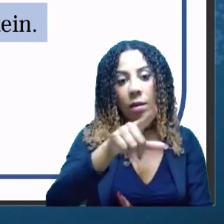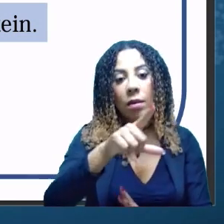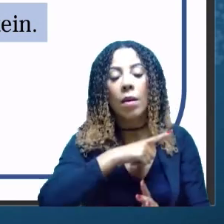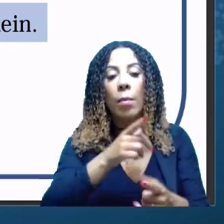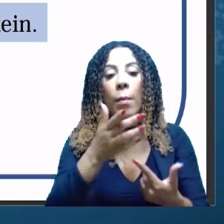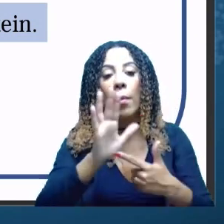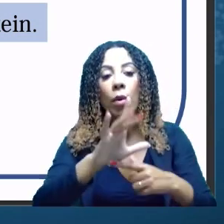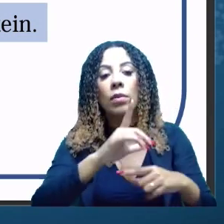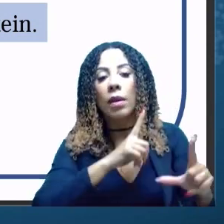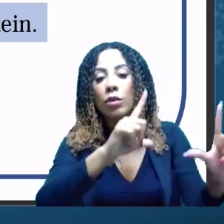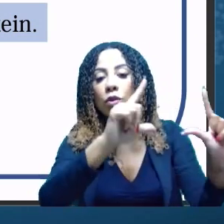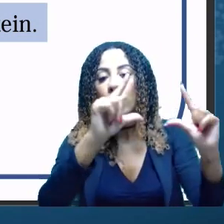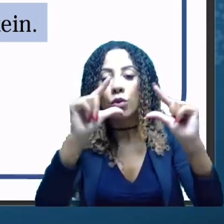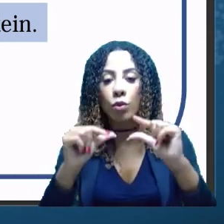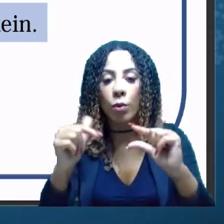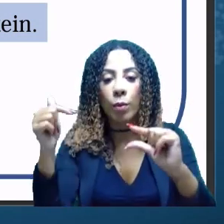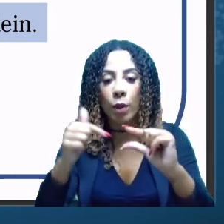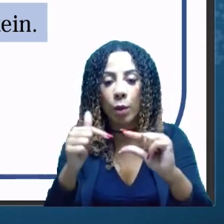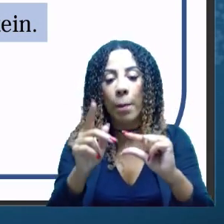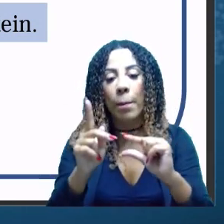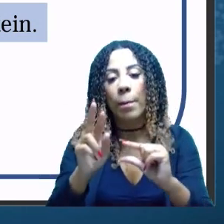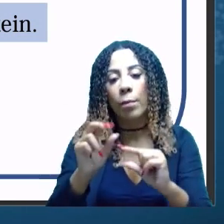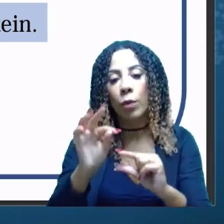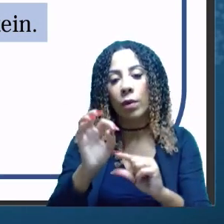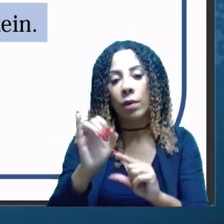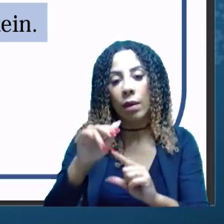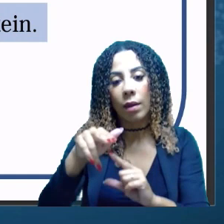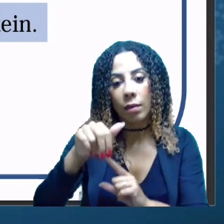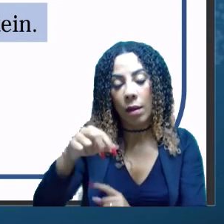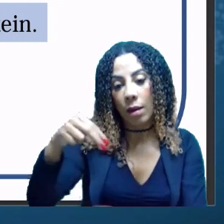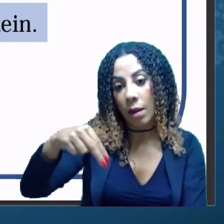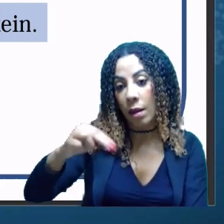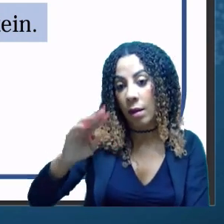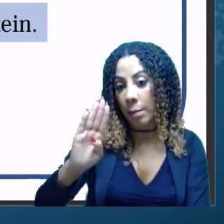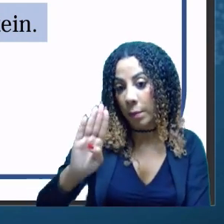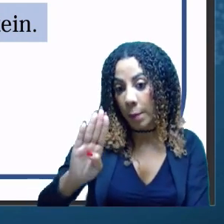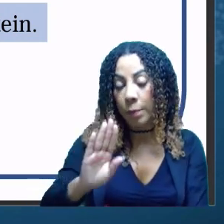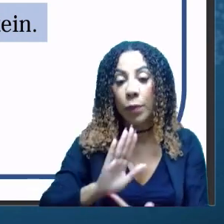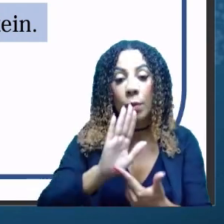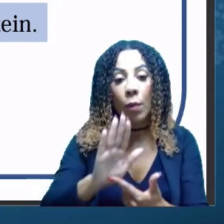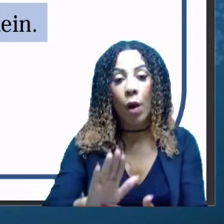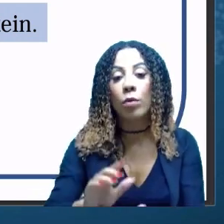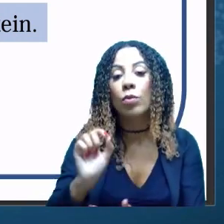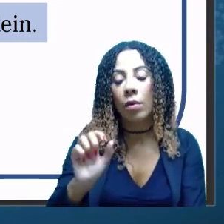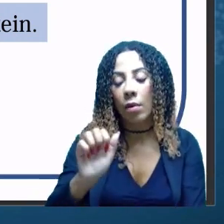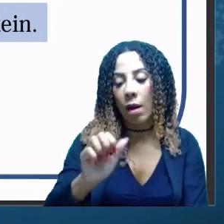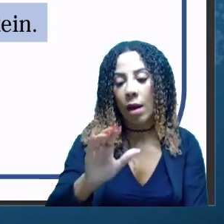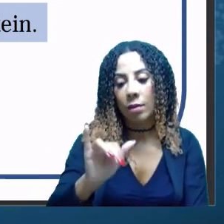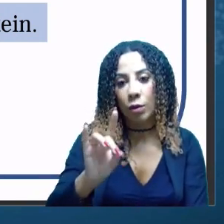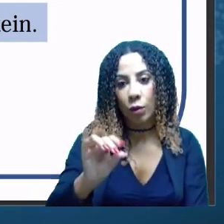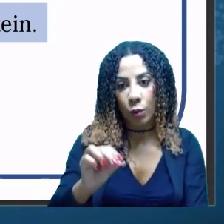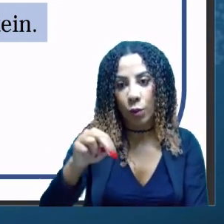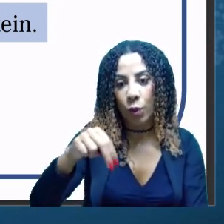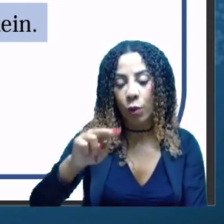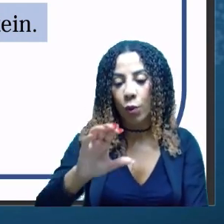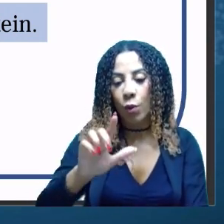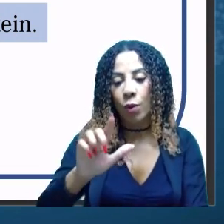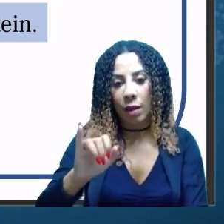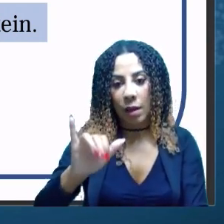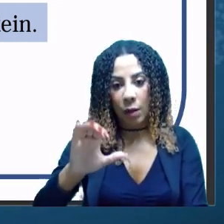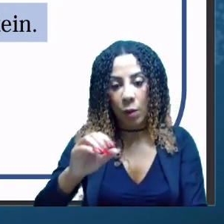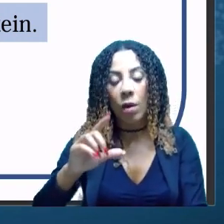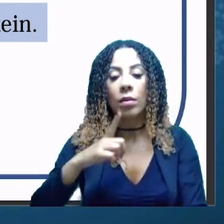tamanho da proteína NB, mostrando, então, que a redução do ácido nucleico está associada a uma redução do tamanho, provavelmente redução